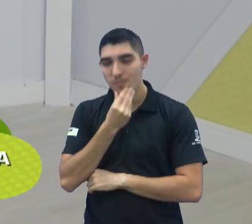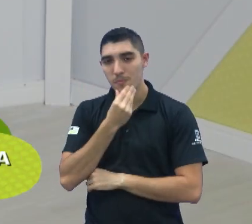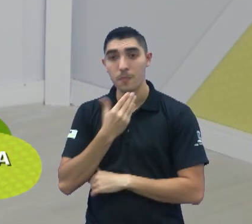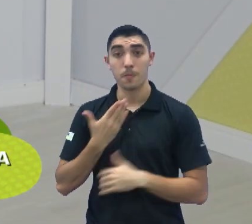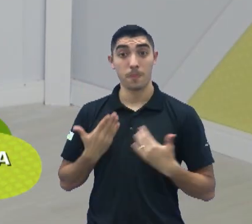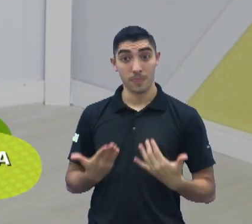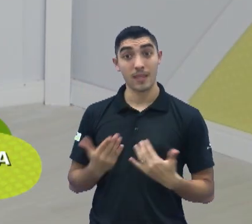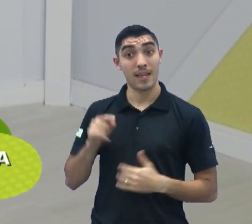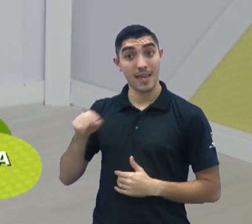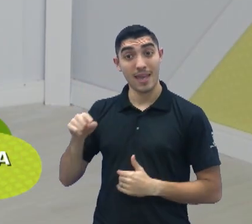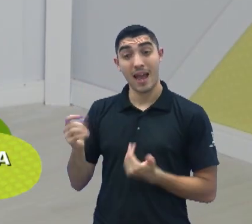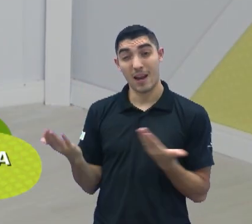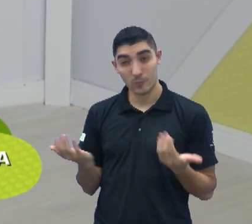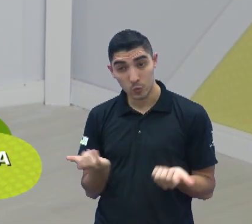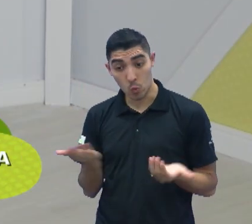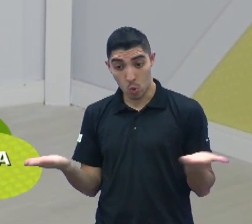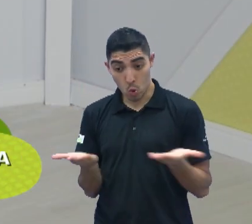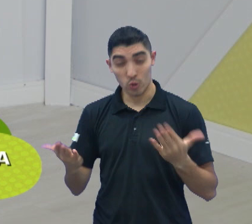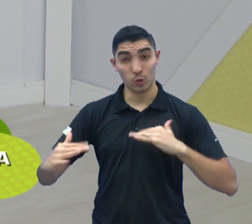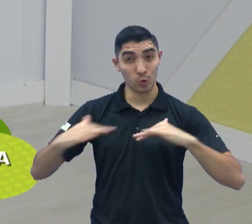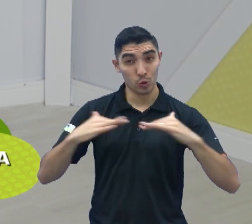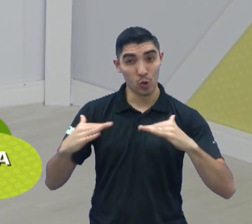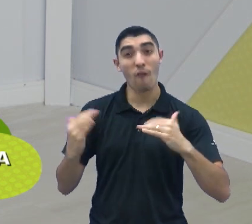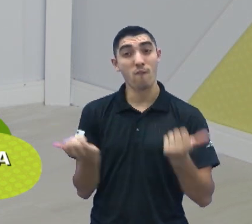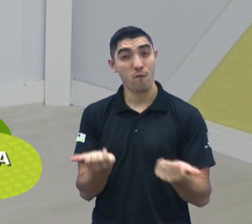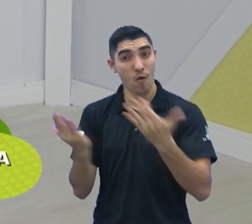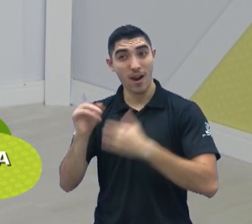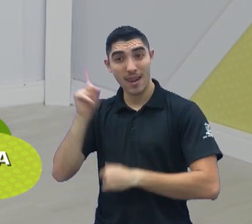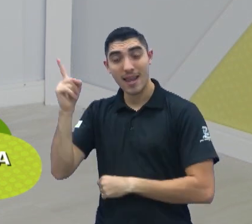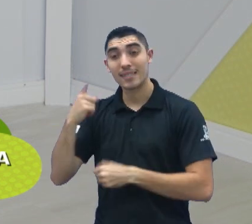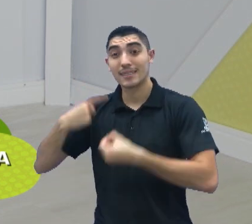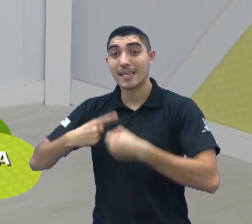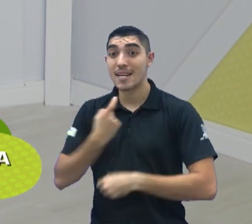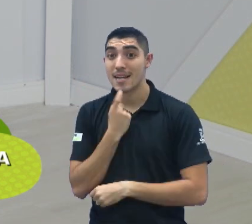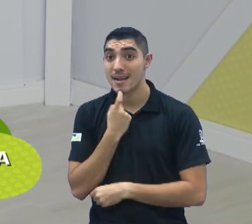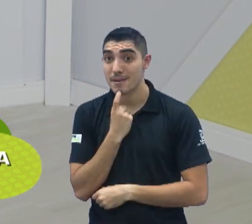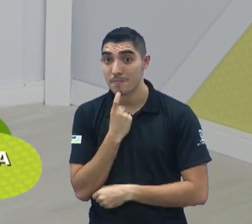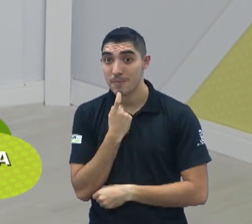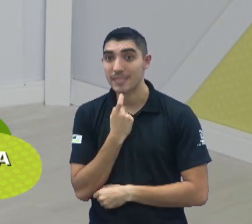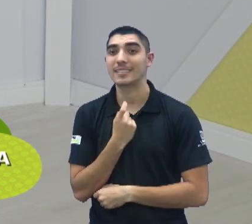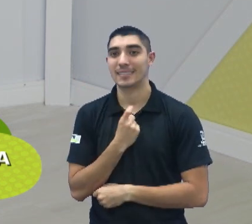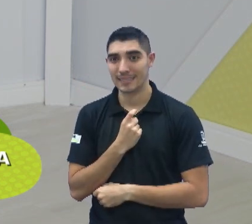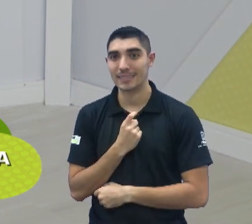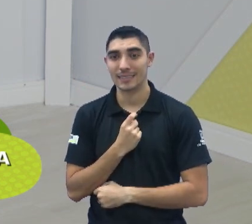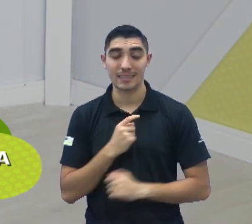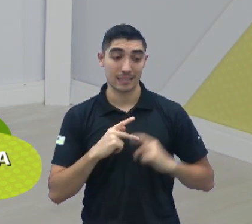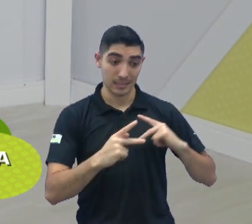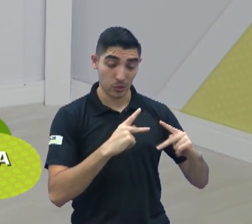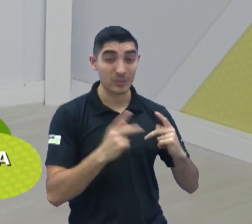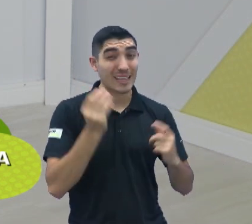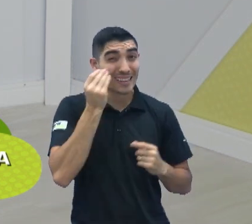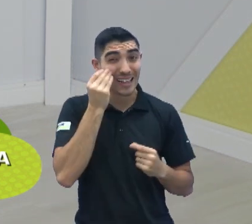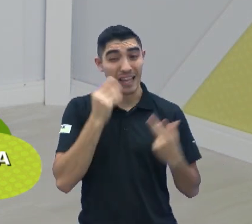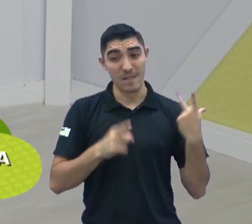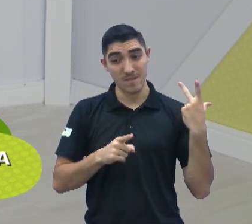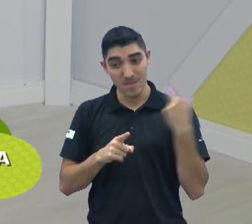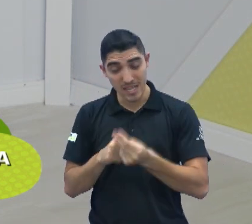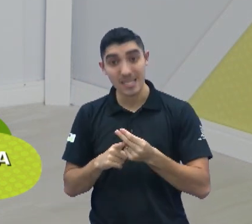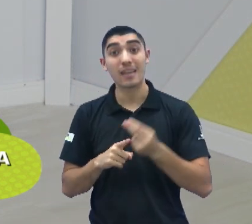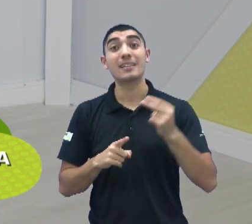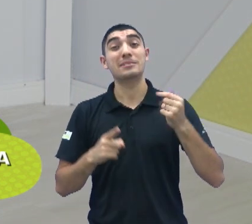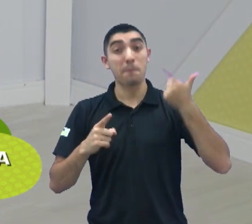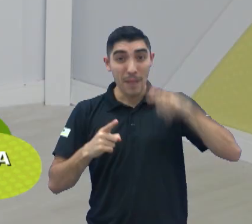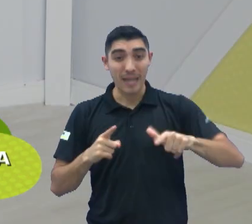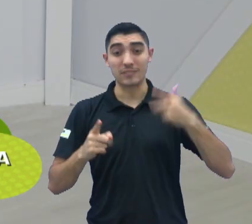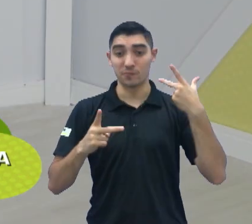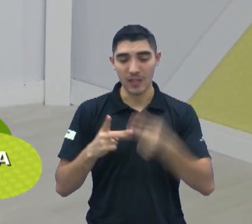vai até Campinas para encarar os donos da casa e precisa ganhar 2 vezes, né, no mesmo dia, para sair de lá com a